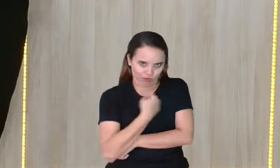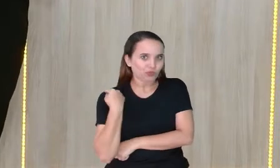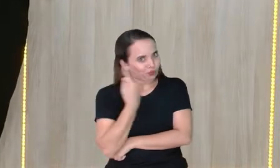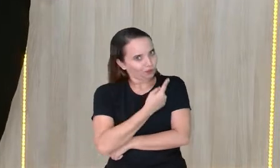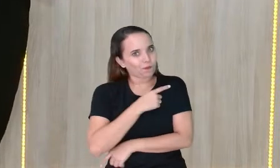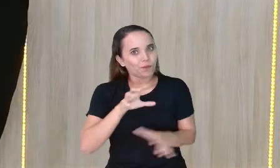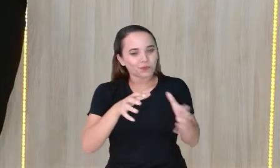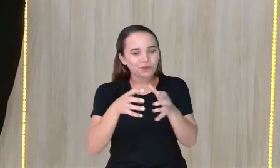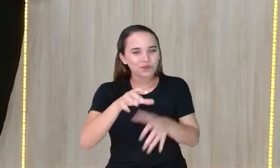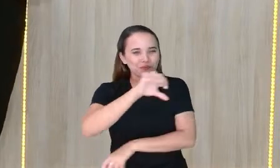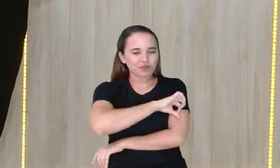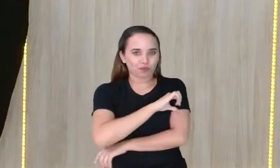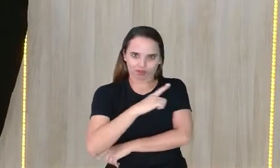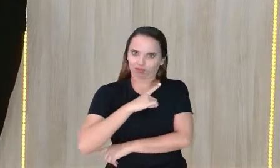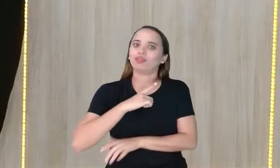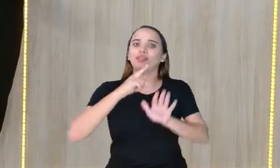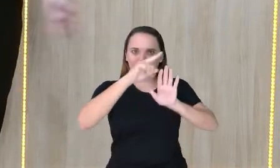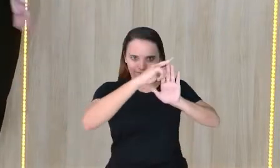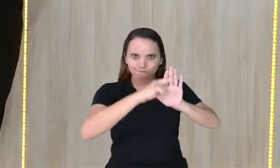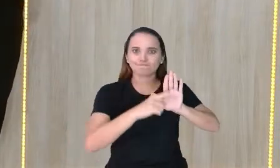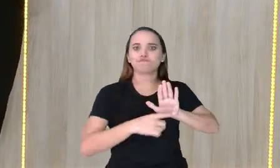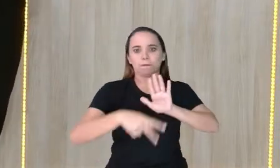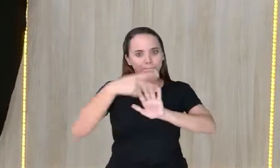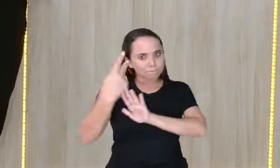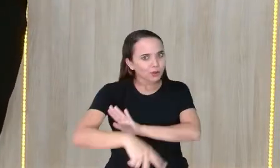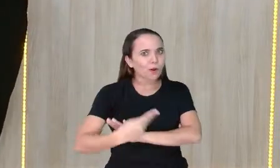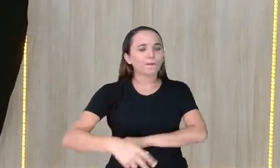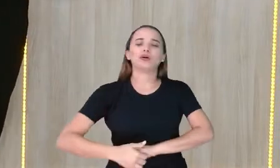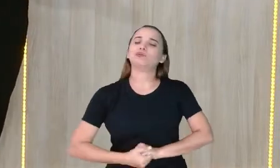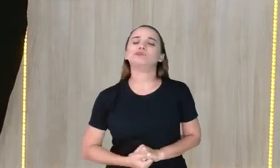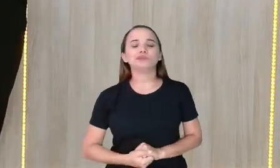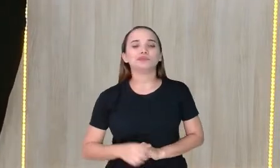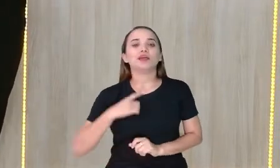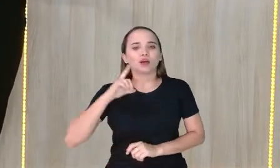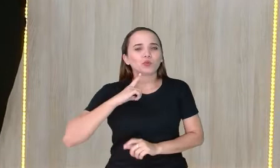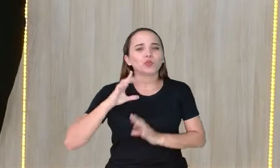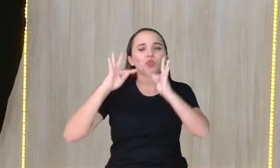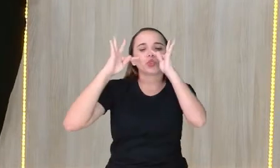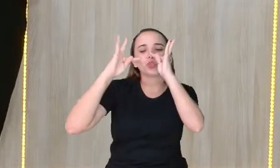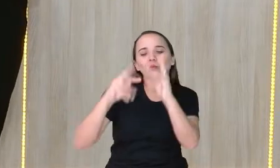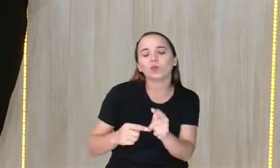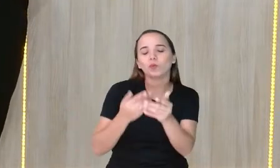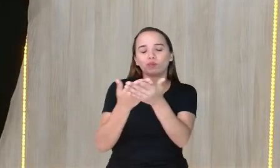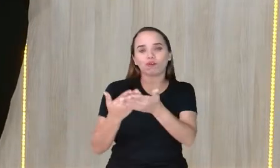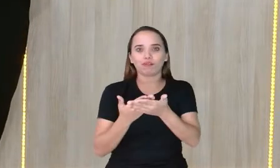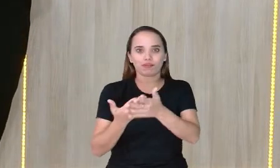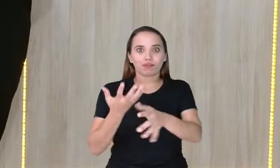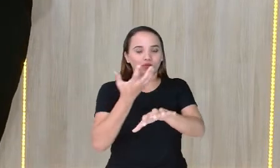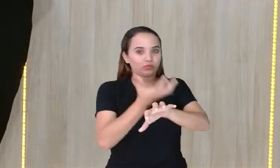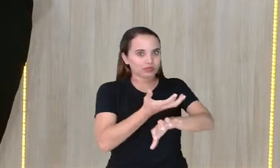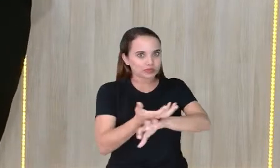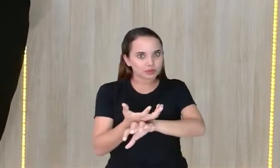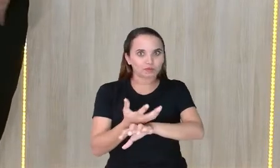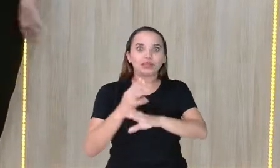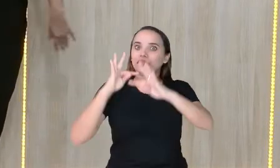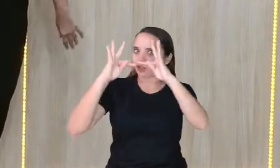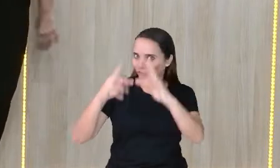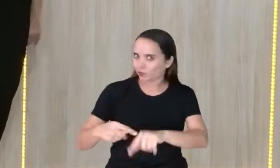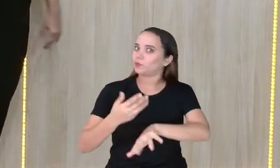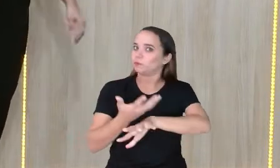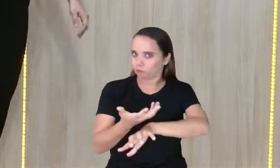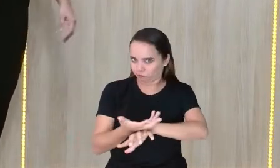ano, temos lá uma playlistzinha nono ano com todas as aulas da disciplina, tá certo? Com todas as aulas de todas